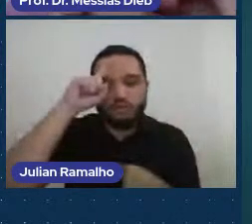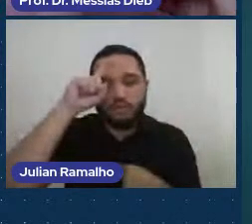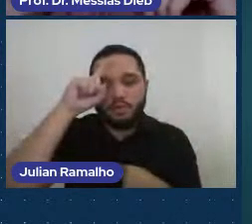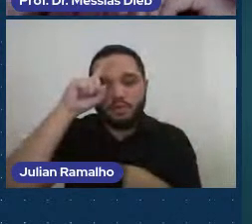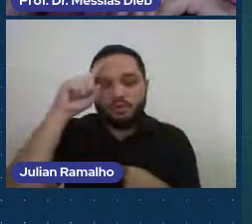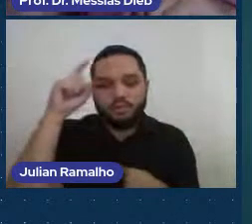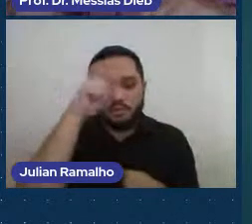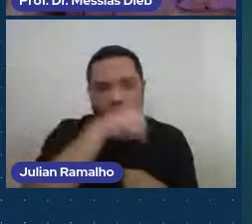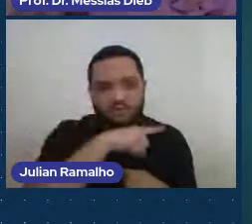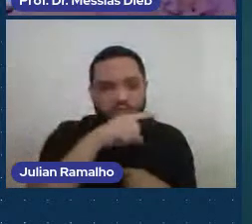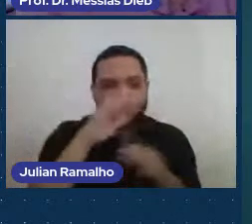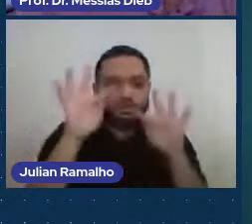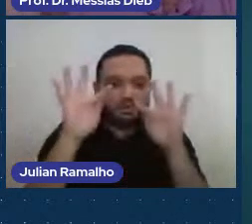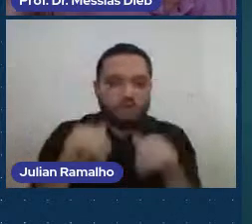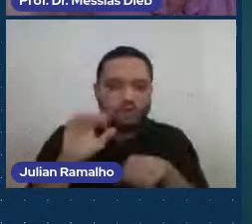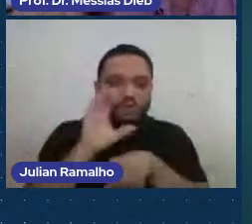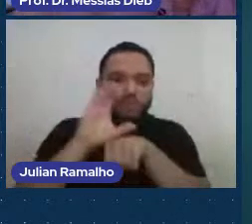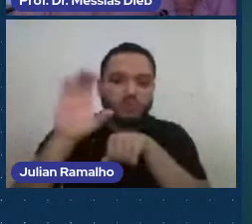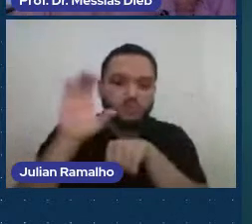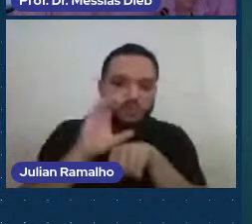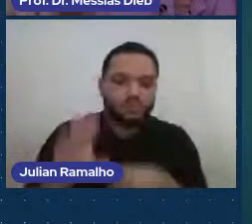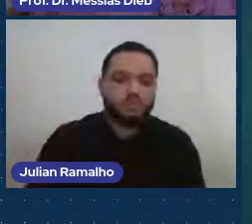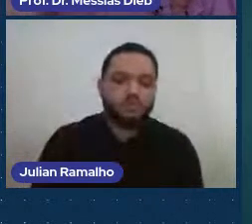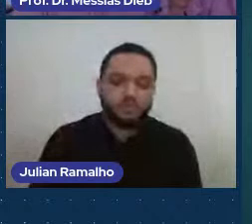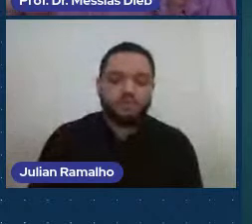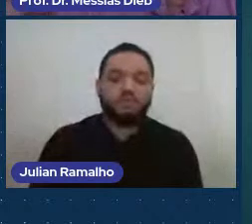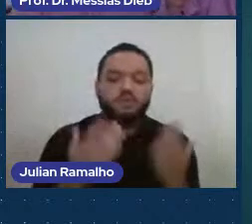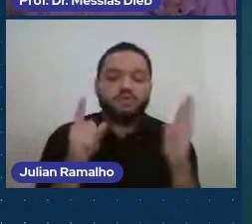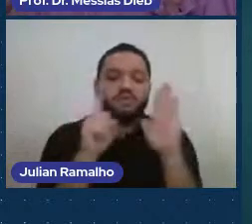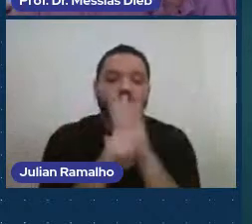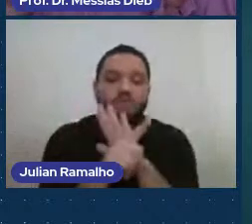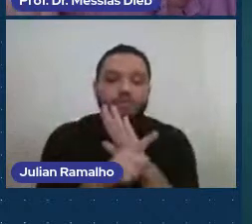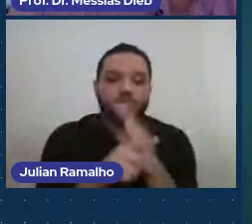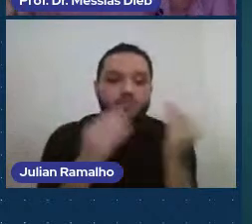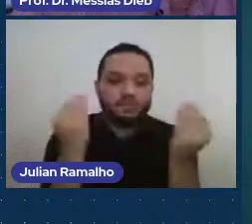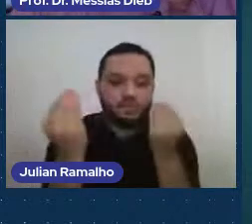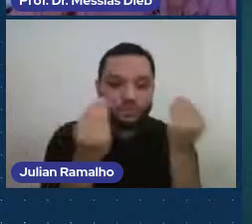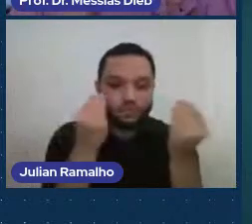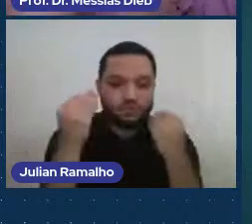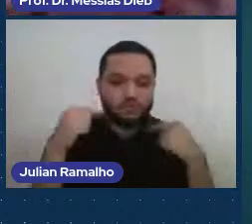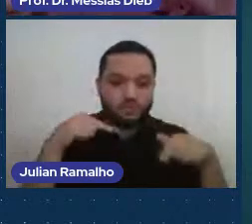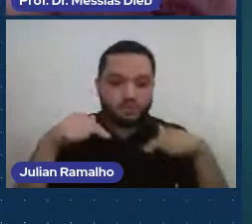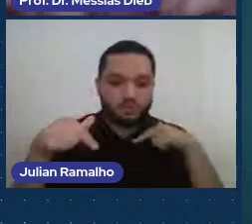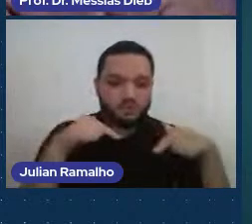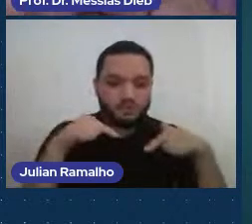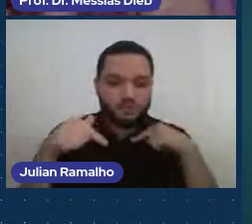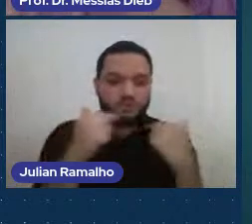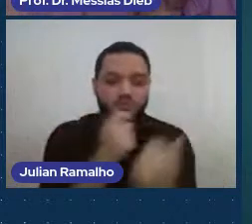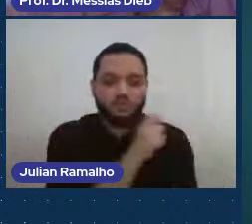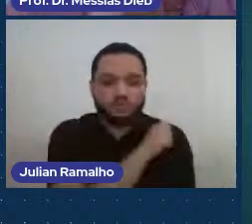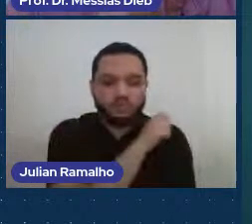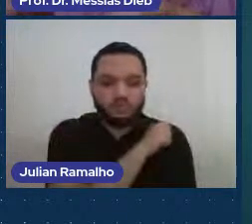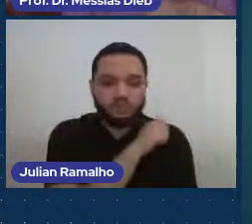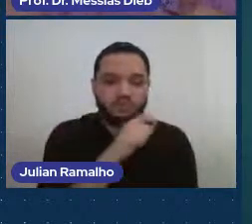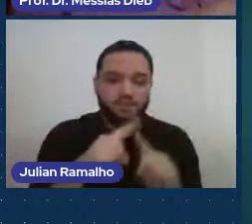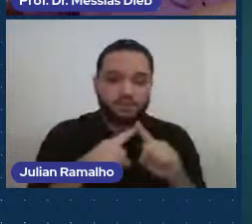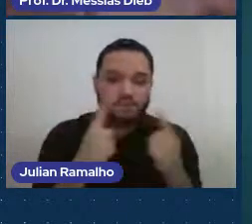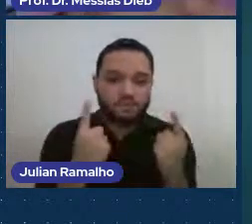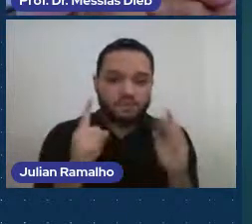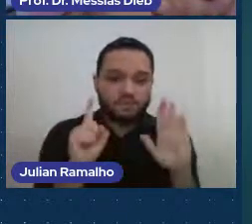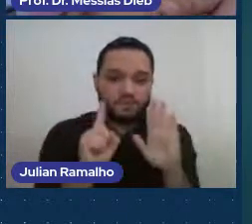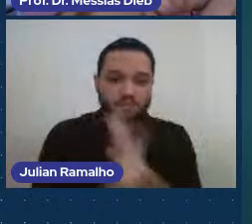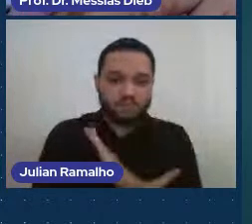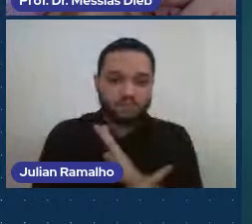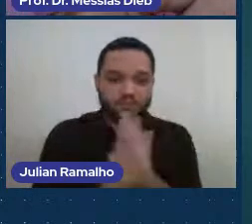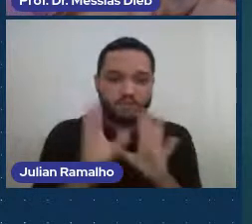Veja. Aqui há uma pergunta. Qual é a pergunta? De que maneira o trabalhador estudante... Mas essa pergunta ela está